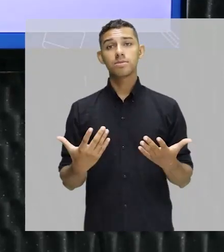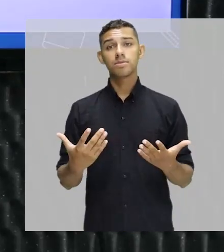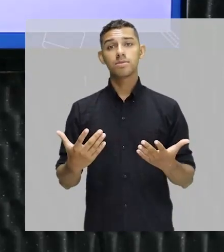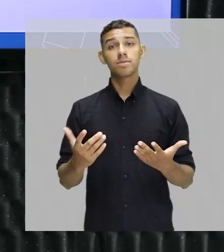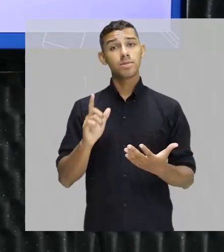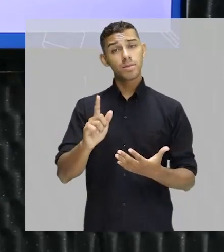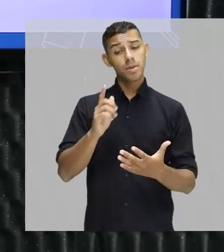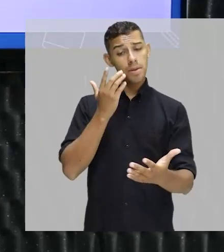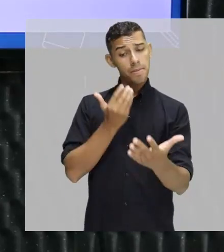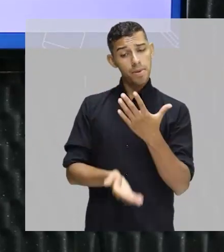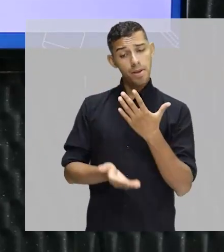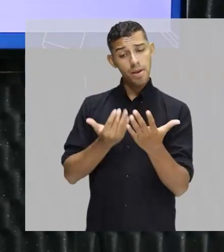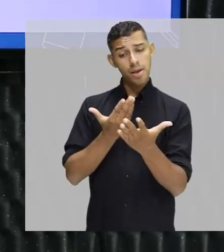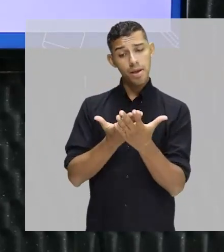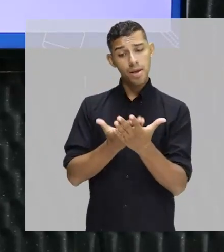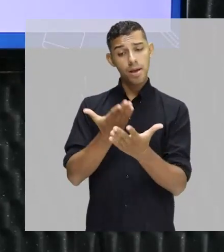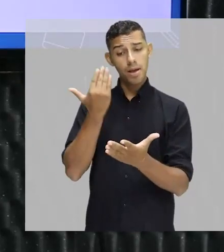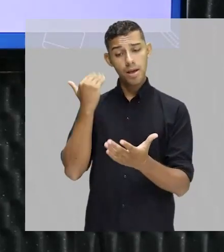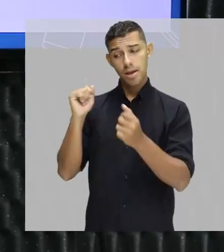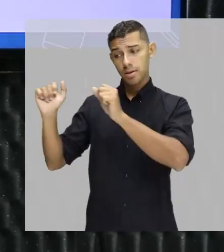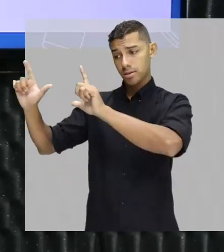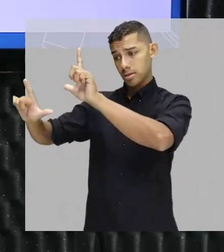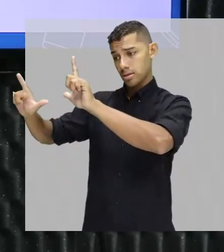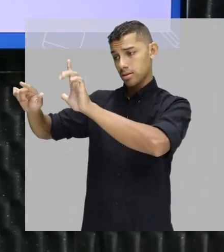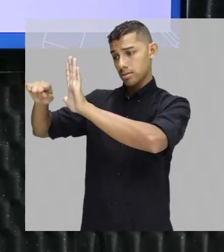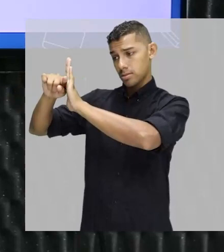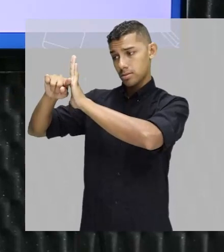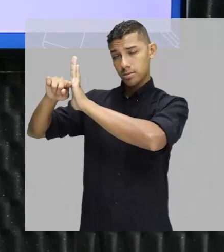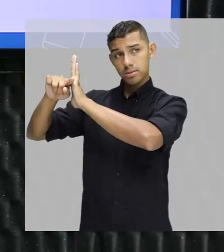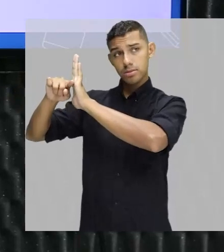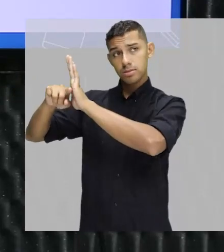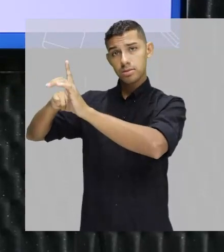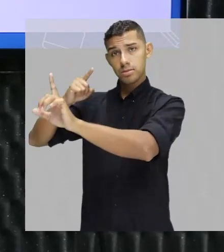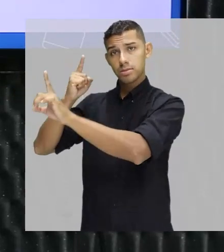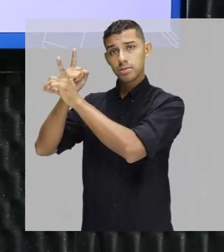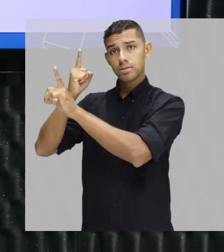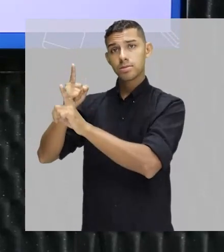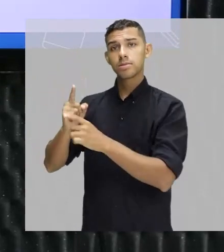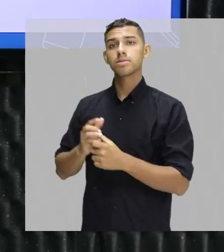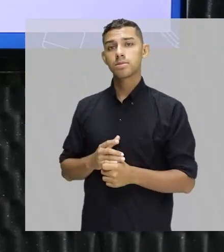Se você perdeu as aulas anteriores, dá uma passadinha na plataforma Gonçalves Dias